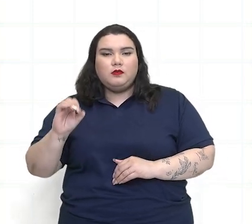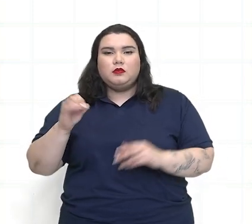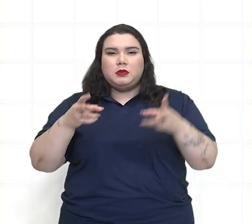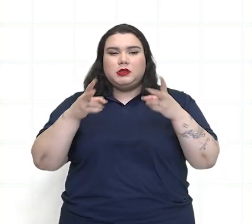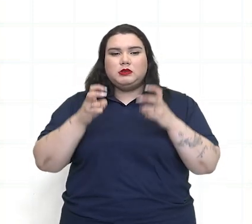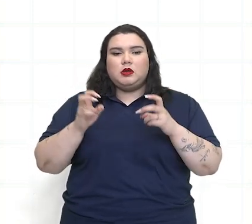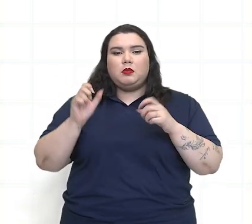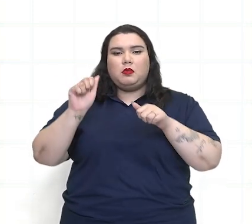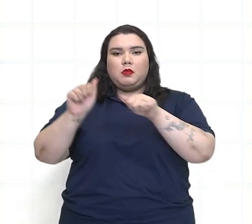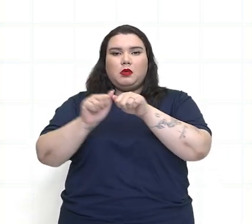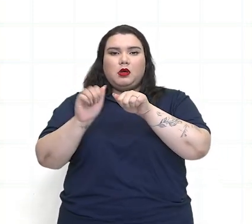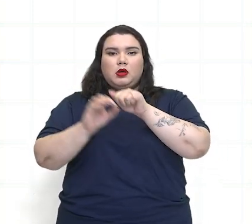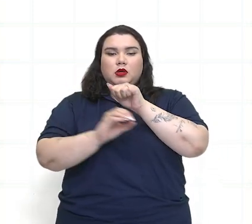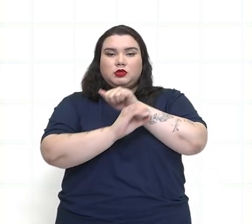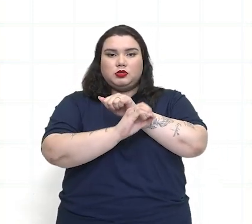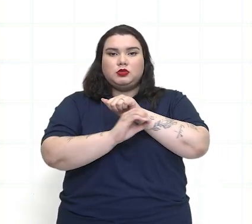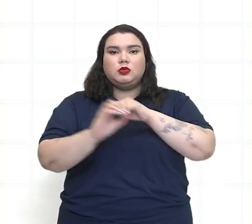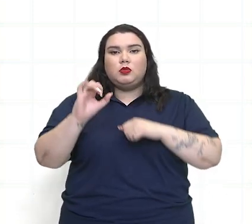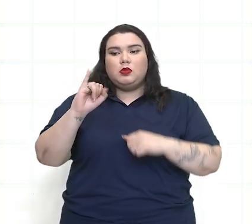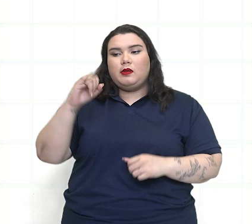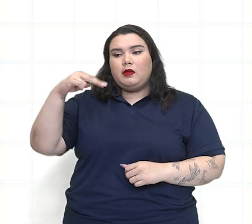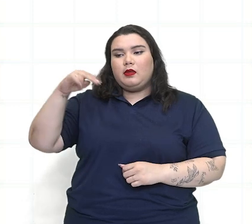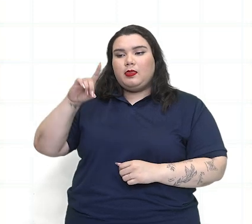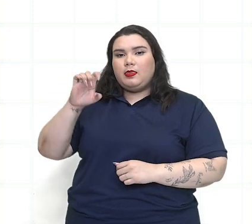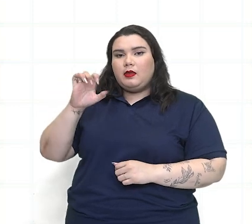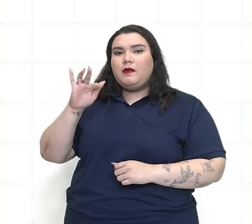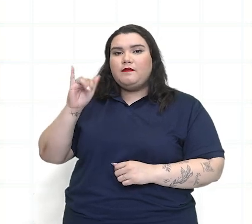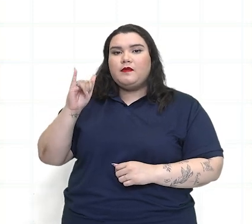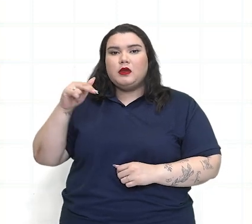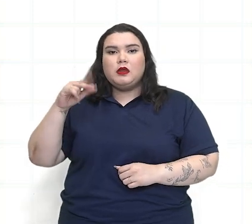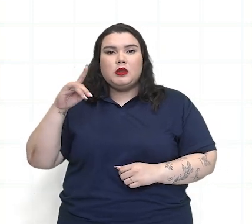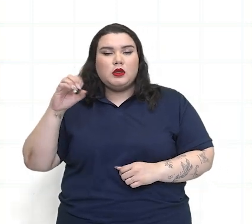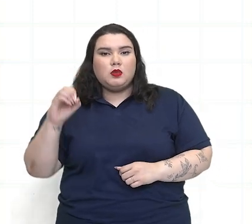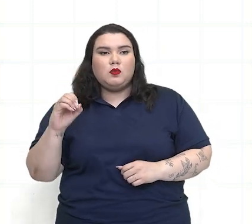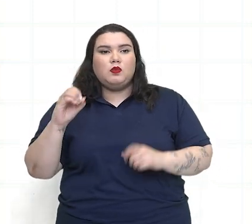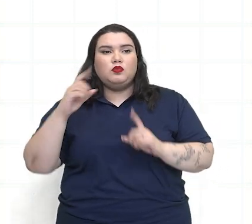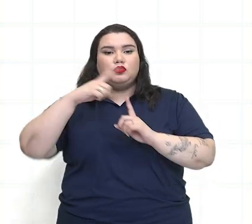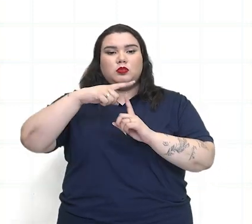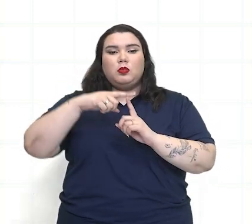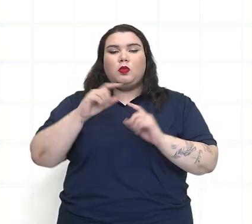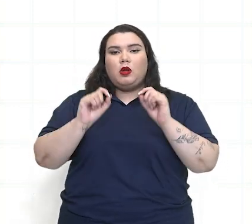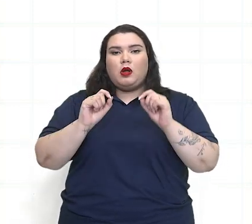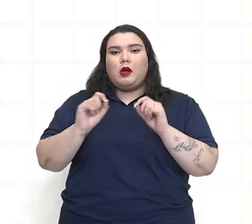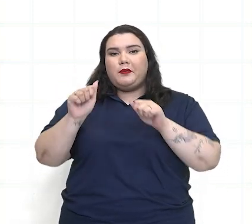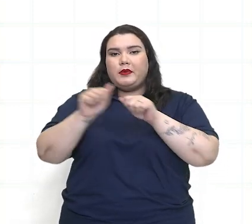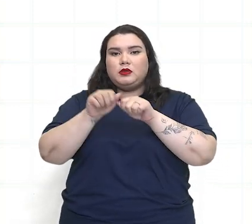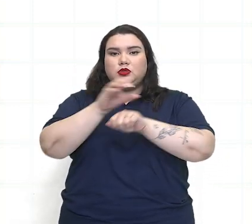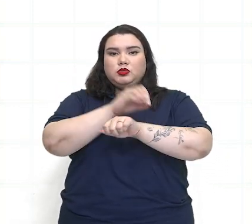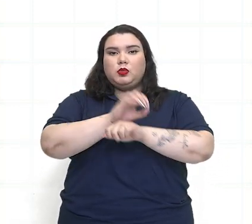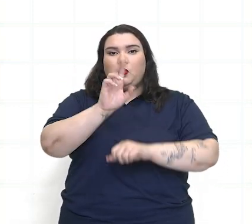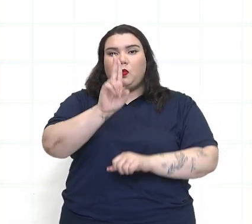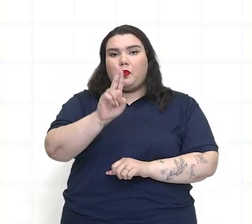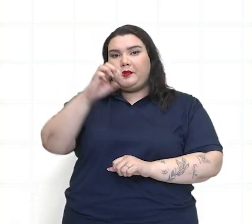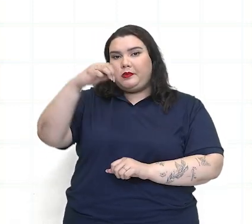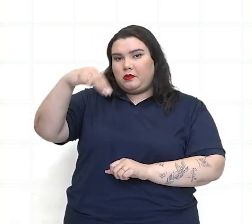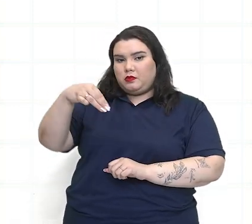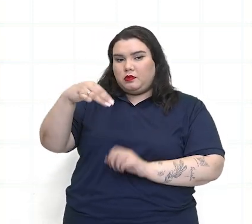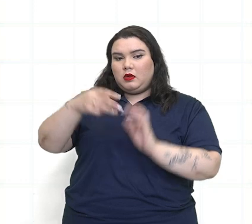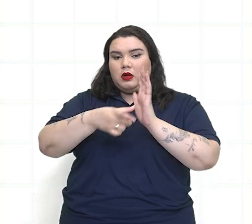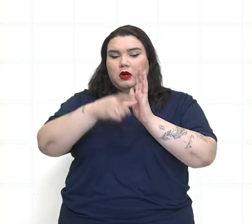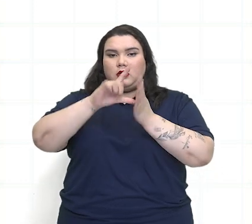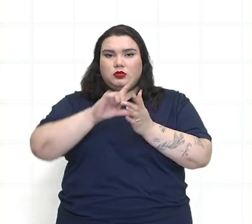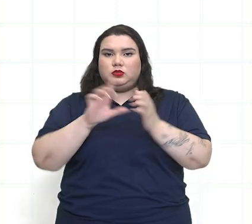o artigo indefinido certo? Anteposto, colocado antes